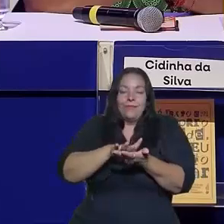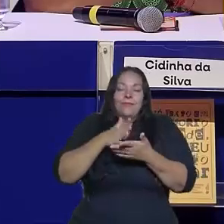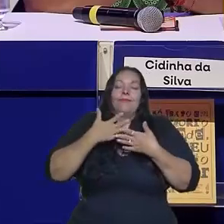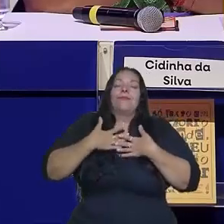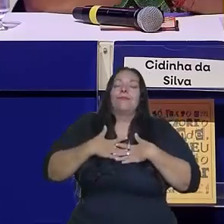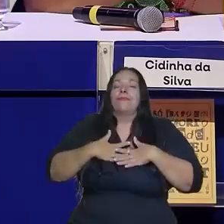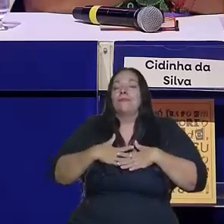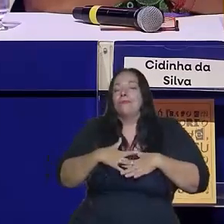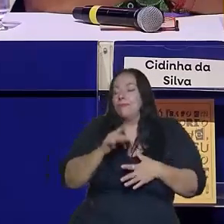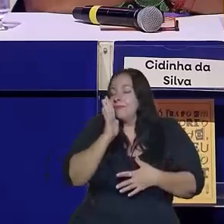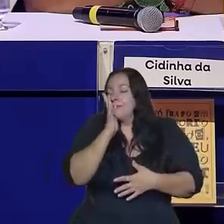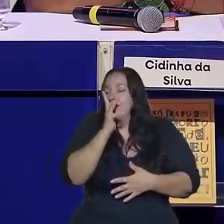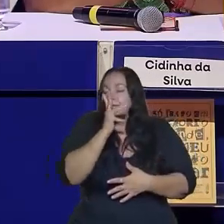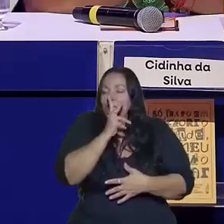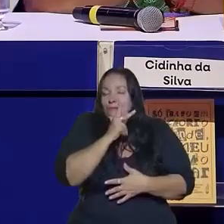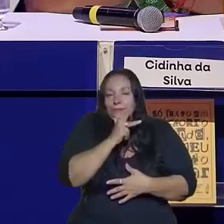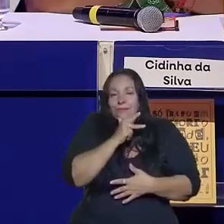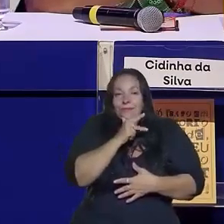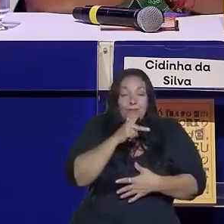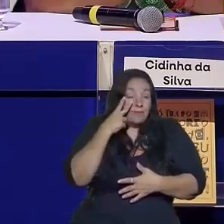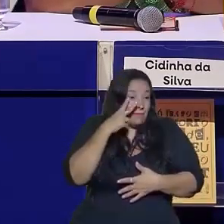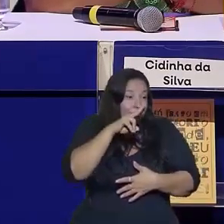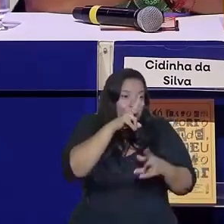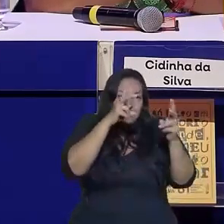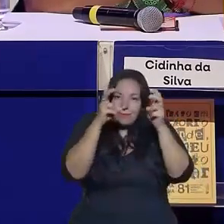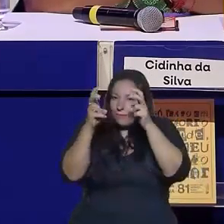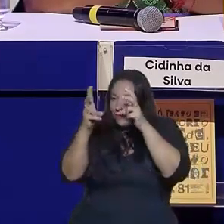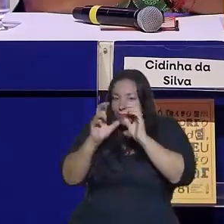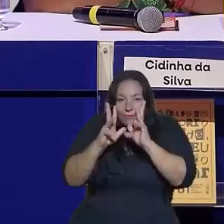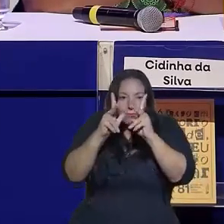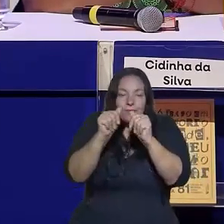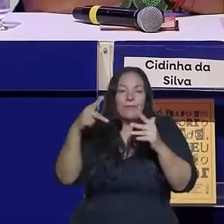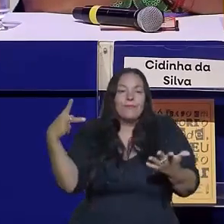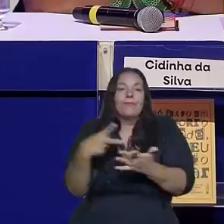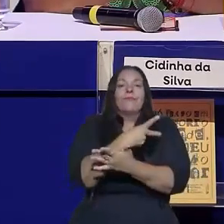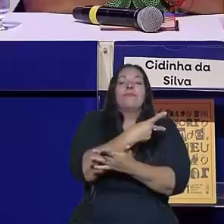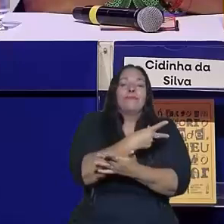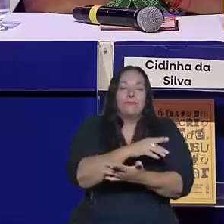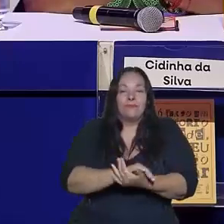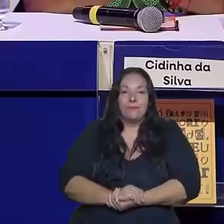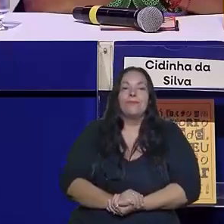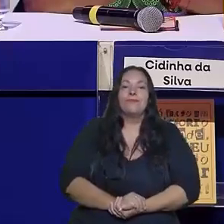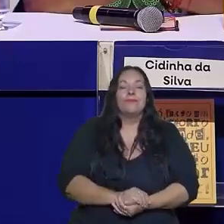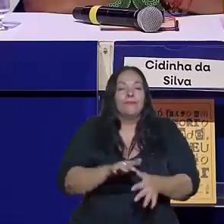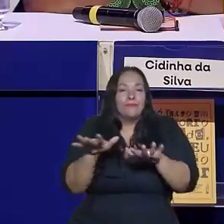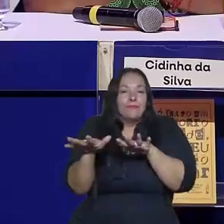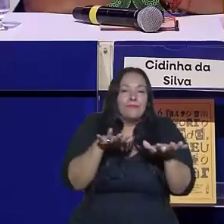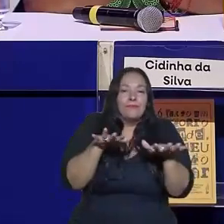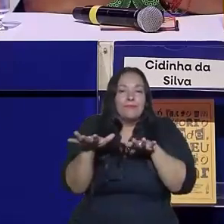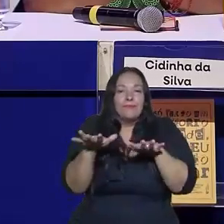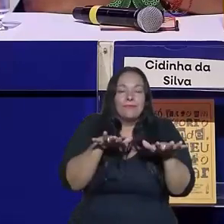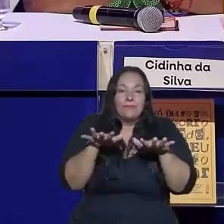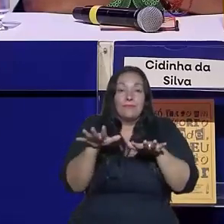corpo, mas você está observando também tudo o que está acontecendo. Então, tem um jeito, tem uma sapiência também nesse movimento. E eu